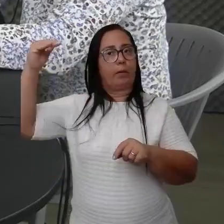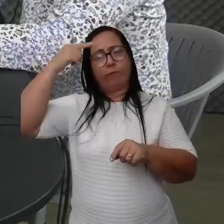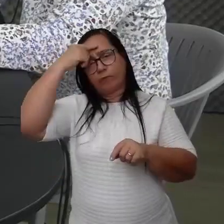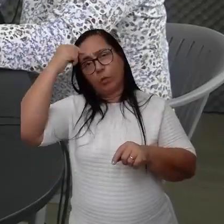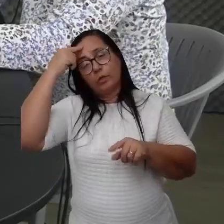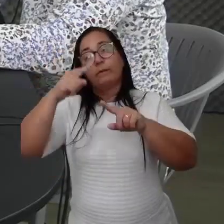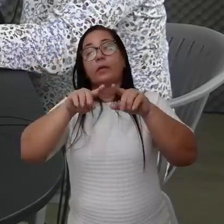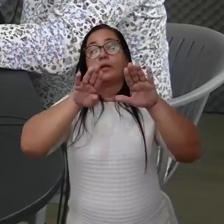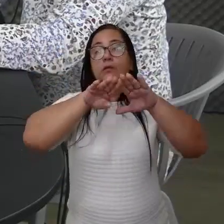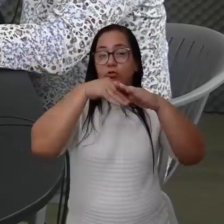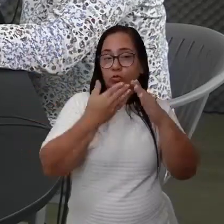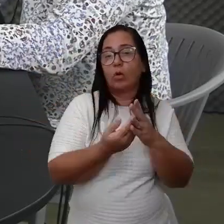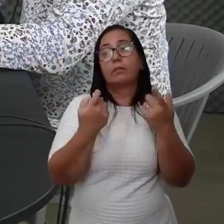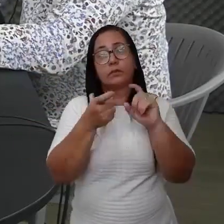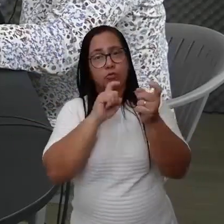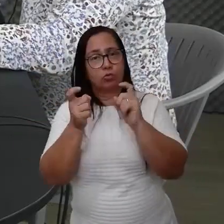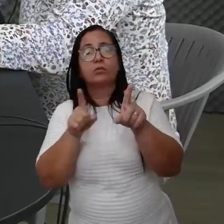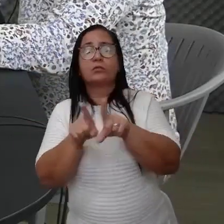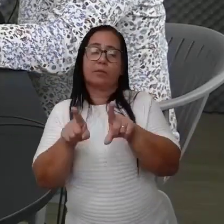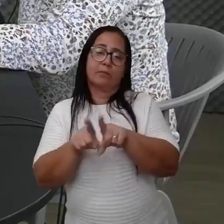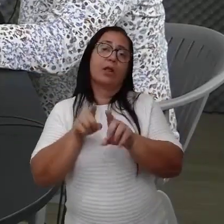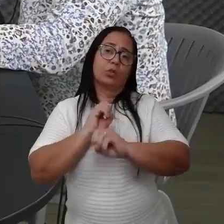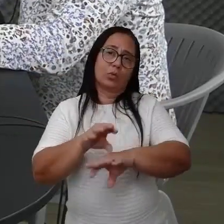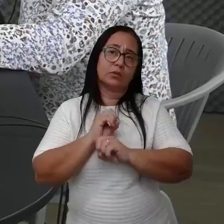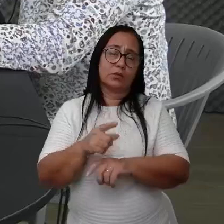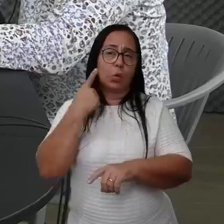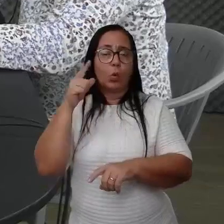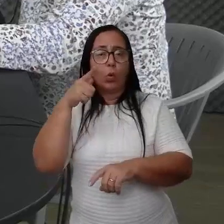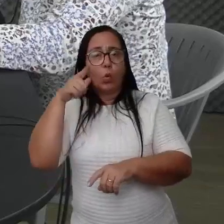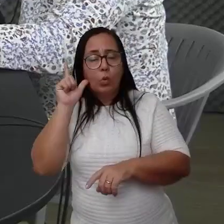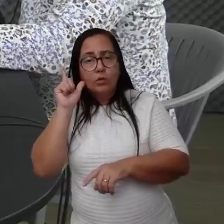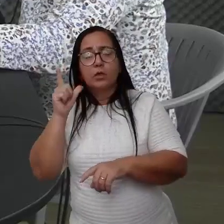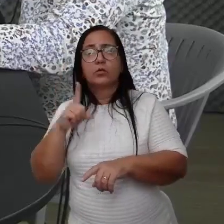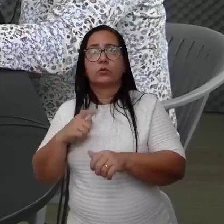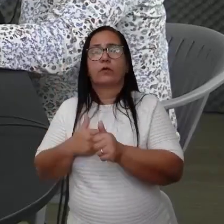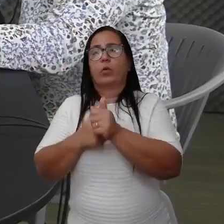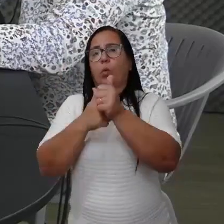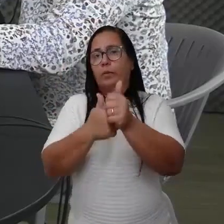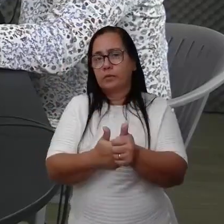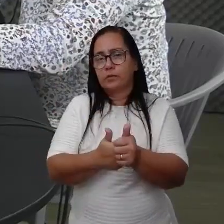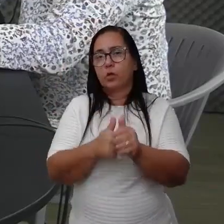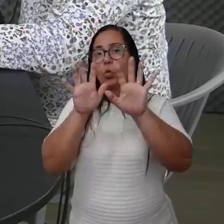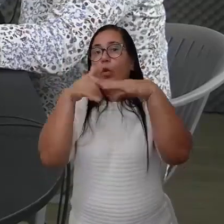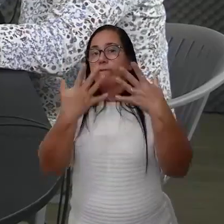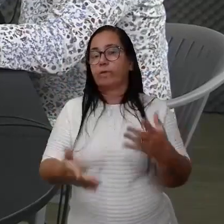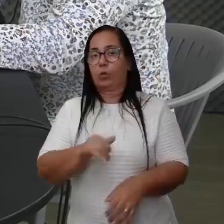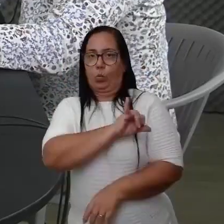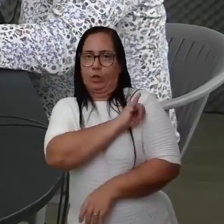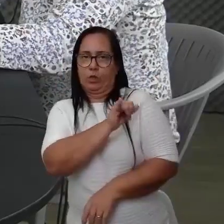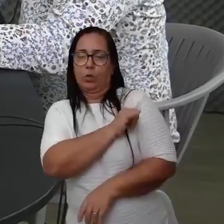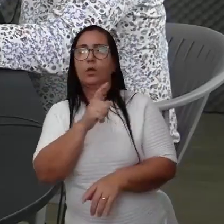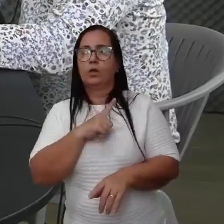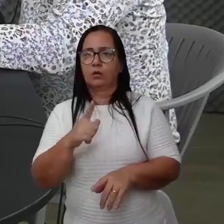gente tem que discutir educação midiática. Eu estava acompanhando ontem um evento que aconteceu no Rio, mas que teve